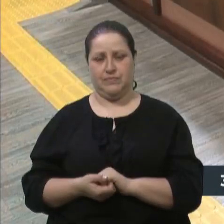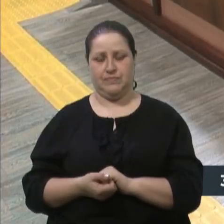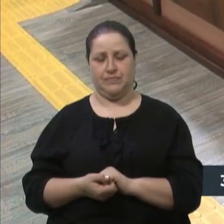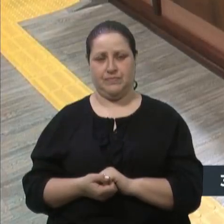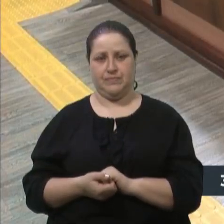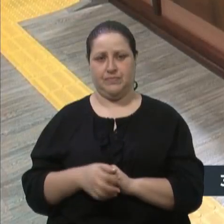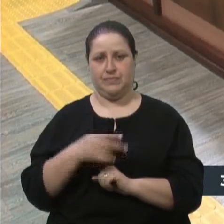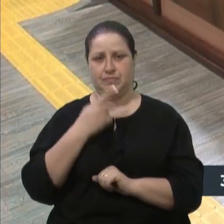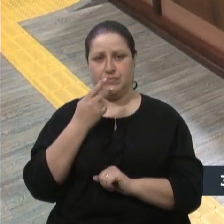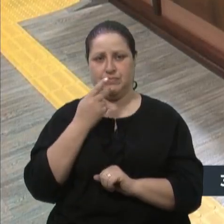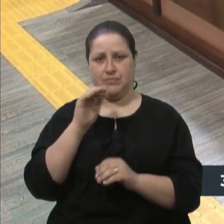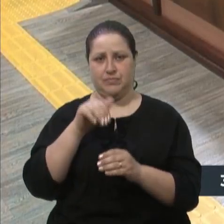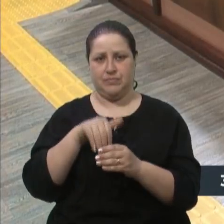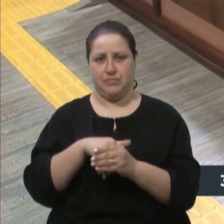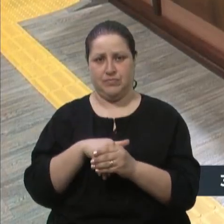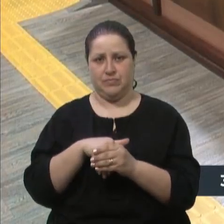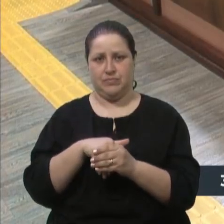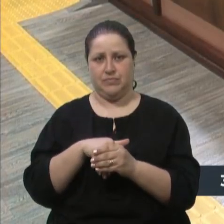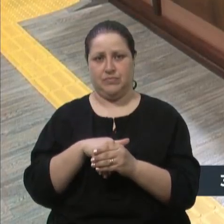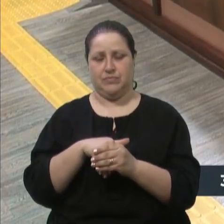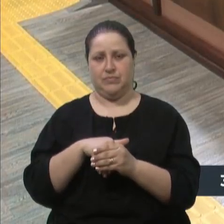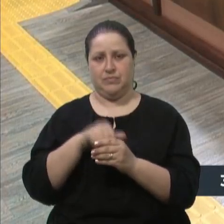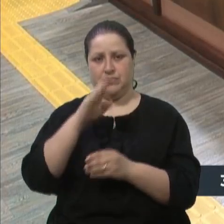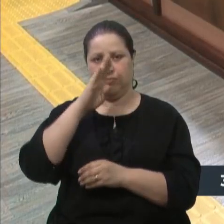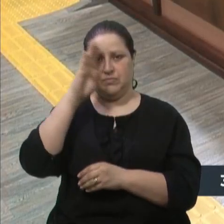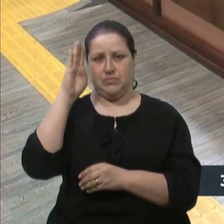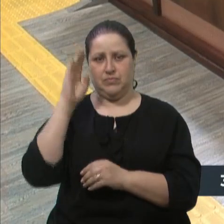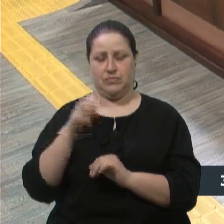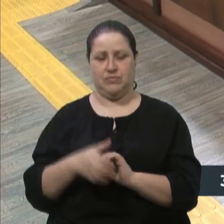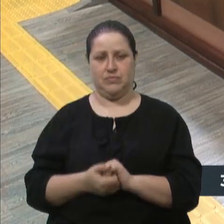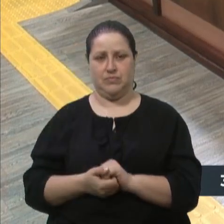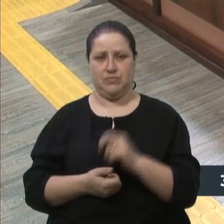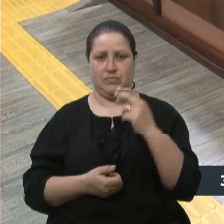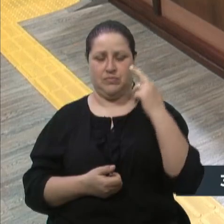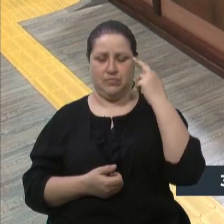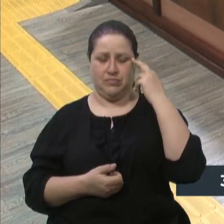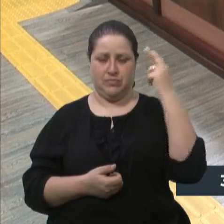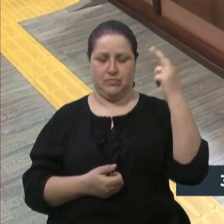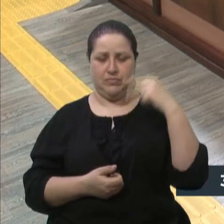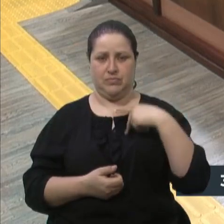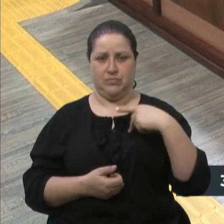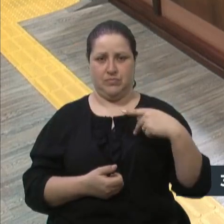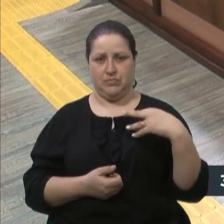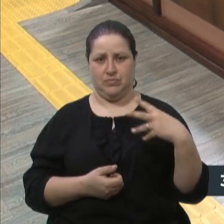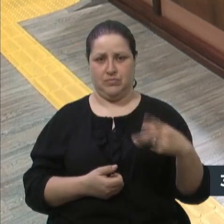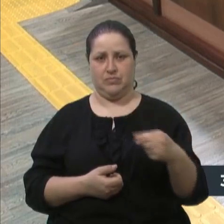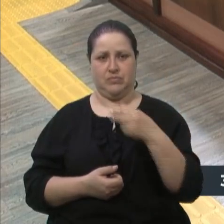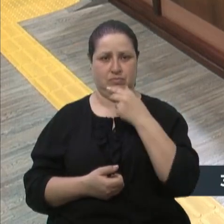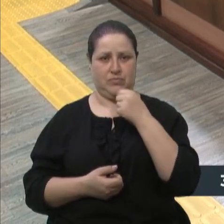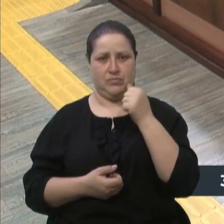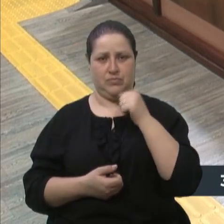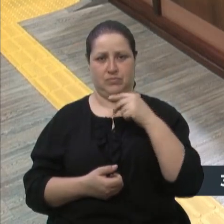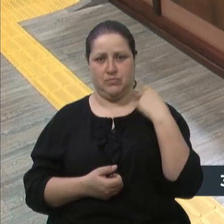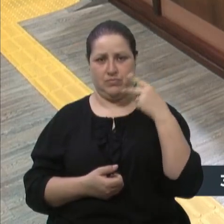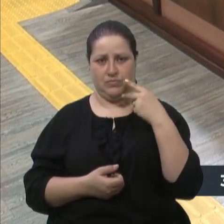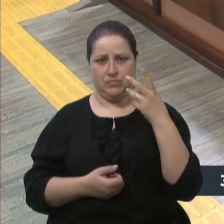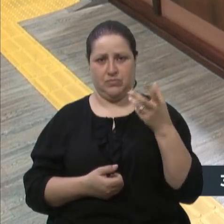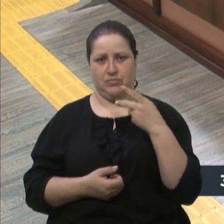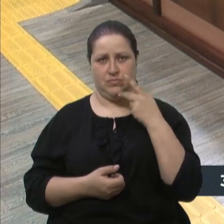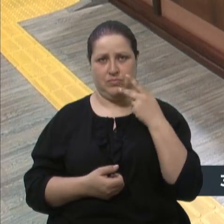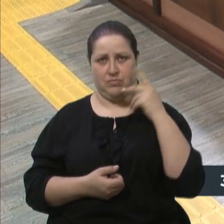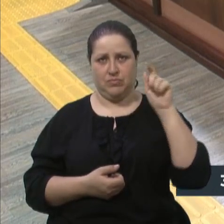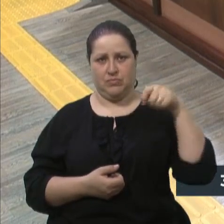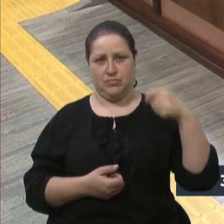Voto Adriano Bressan. Senhor presidente, senhoras e senhores vereadores, eu gostaria aqui de falar alguns nomes. A gente